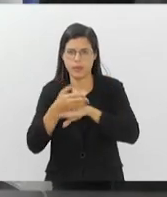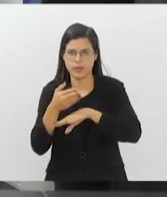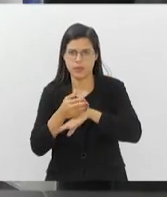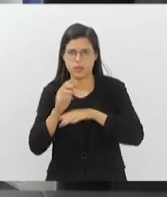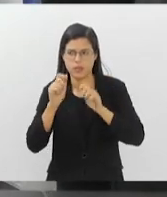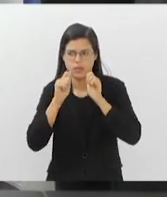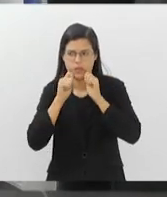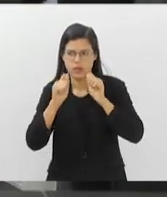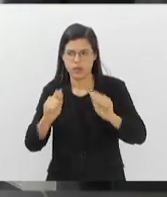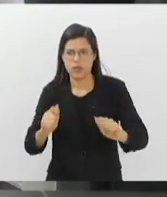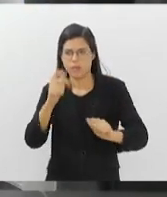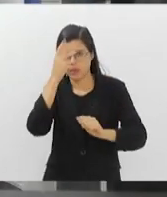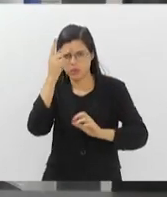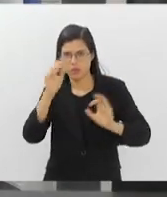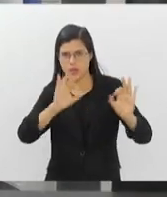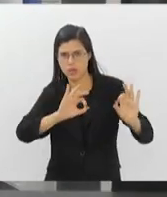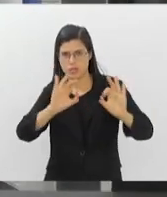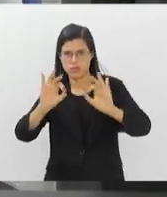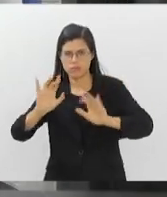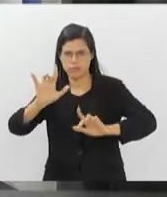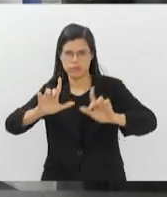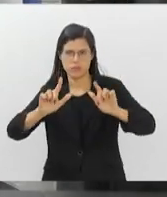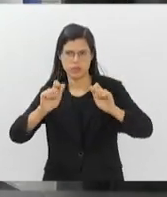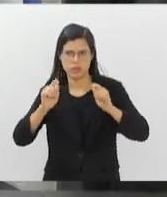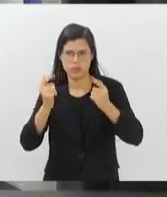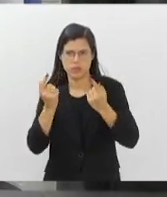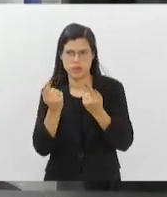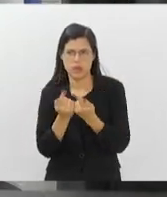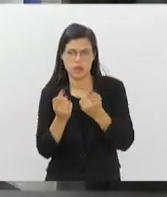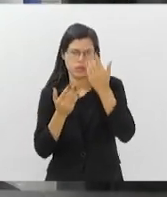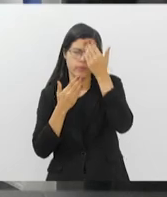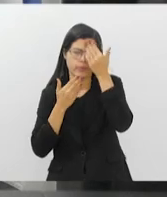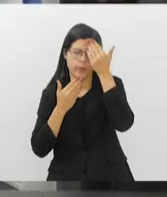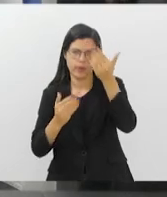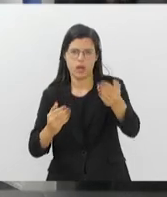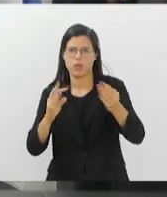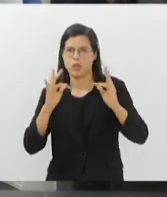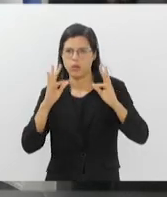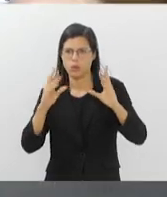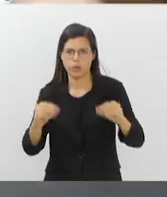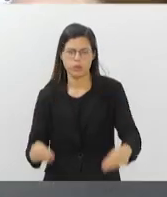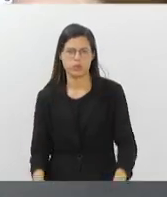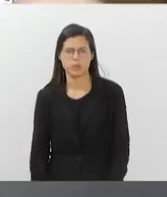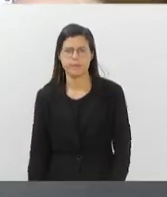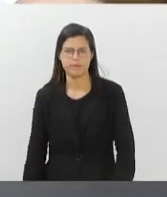aqueles que nos assistem pela TV Alerj. Muito obrigado a todos.